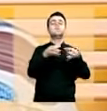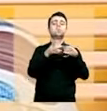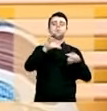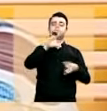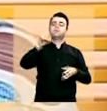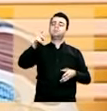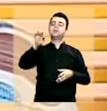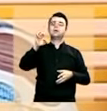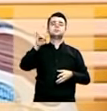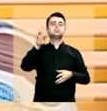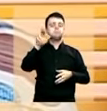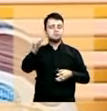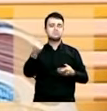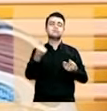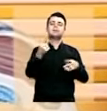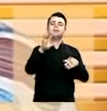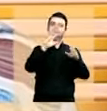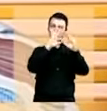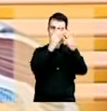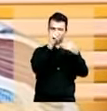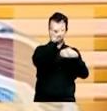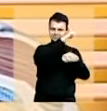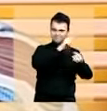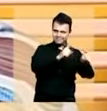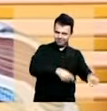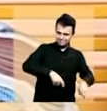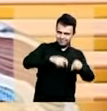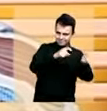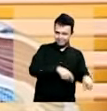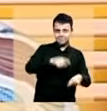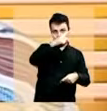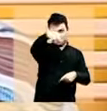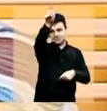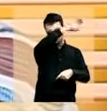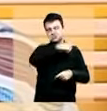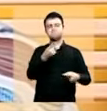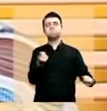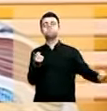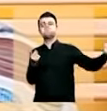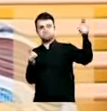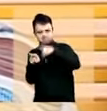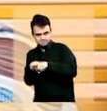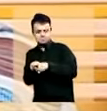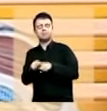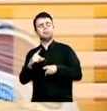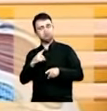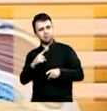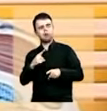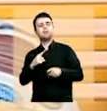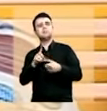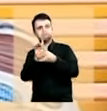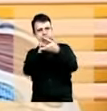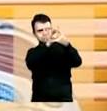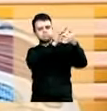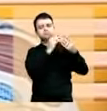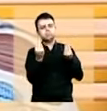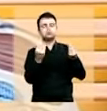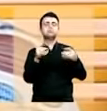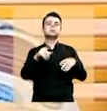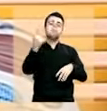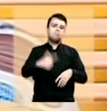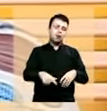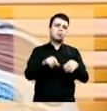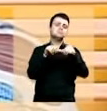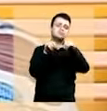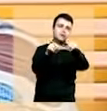cooperativas da agricultura familiar, né? São os nossos maiores parceiros. E temos também os